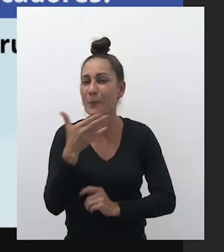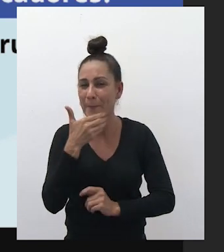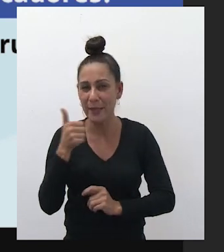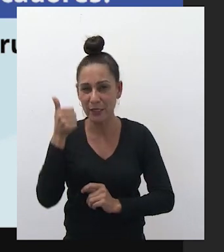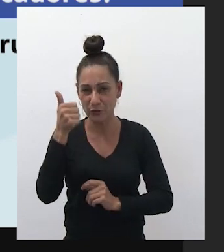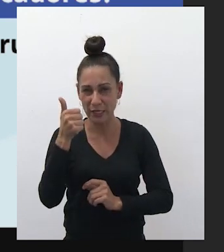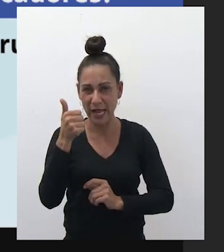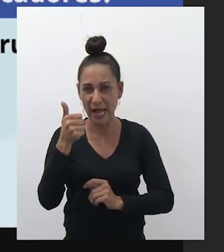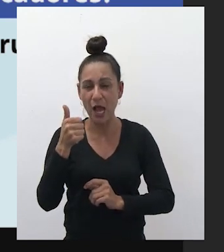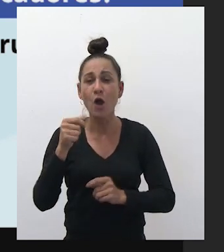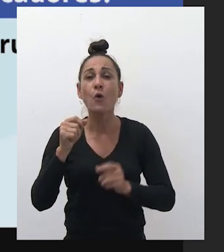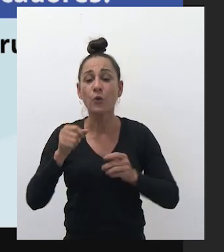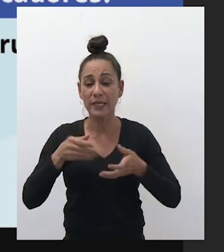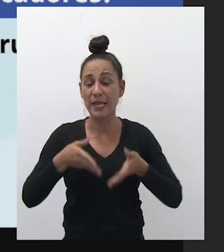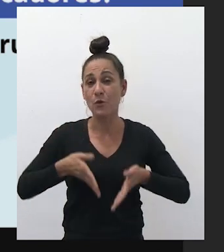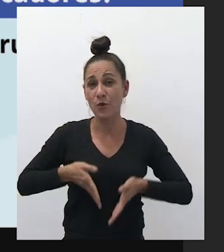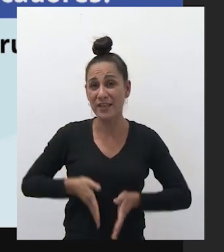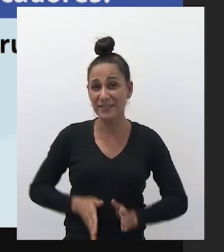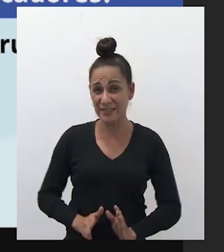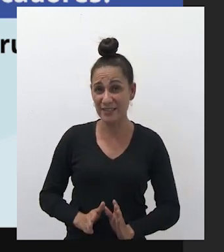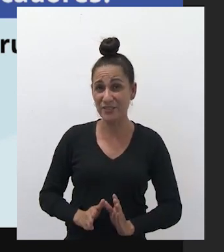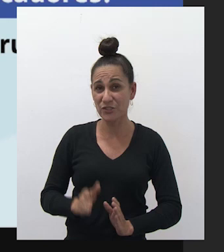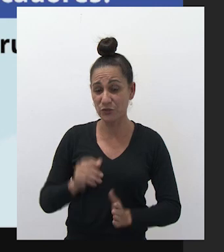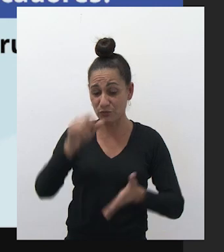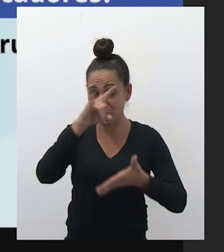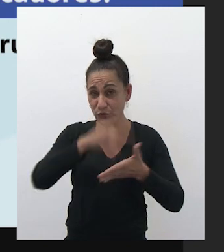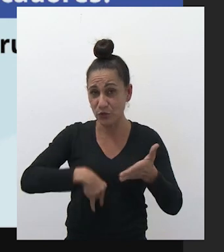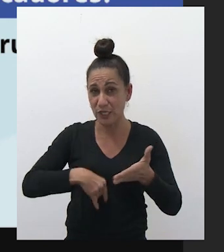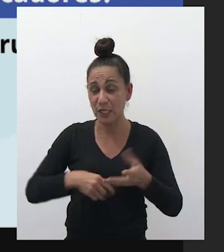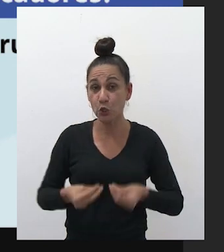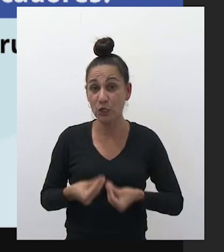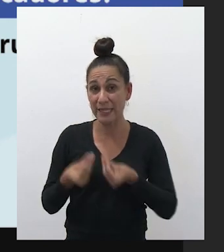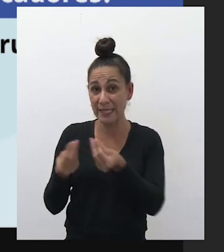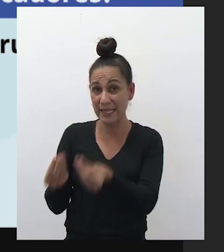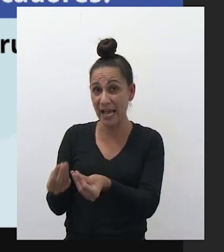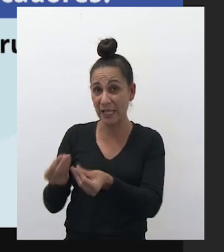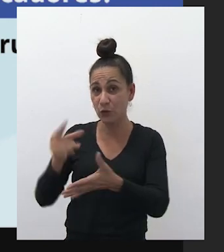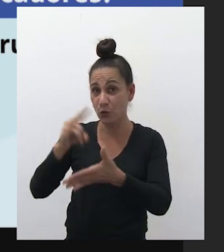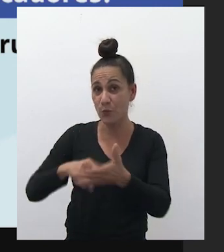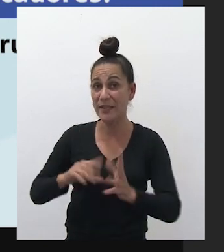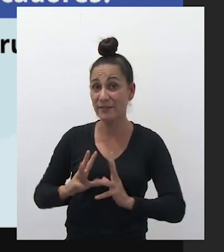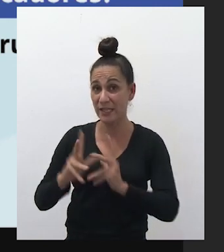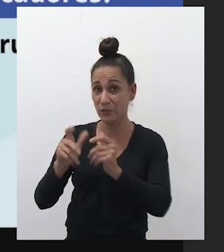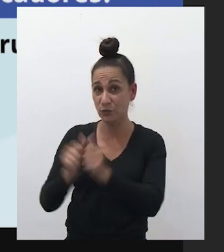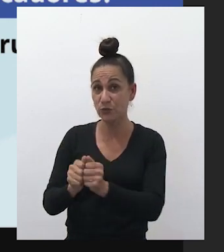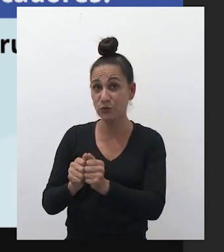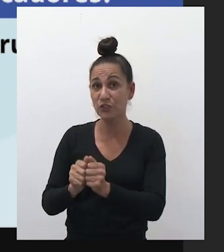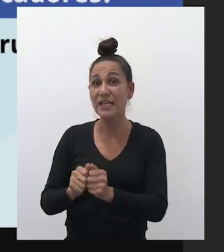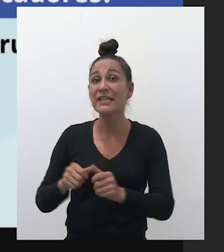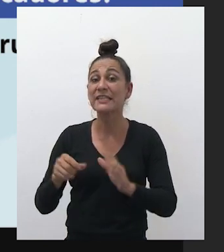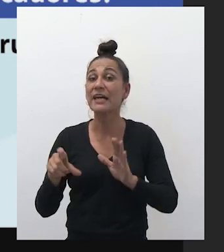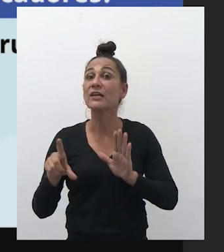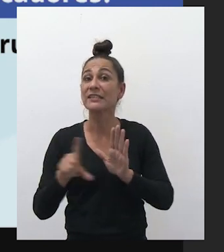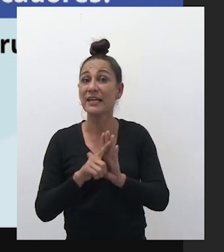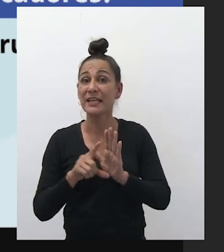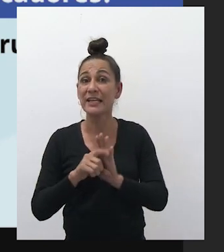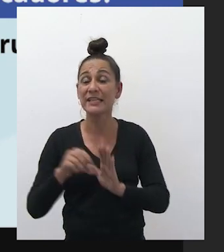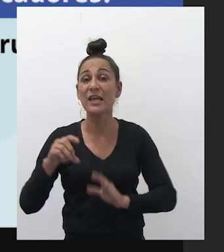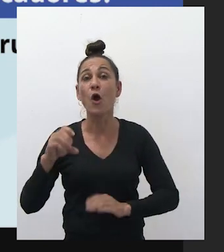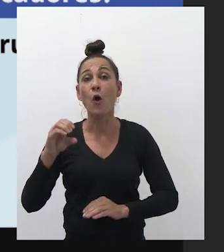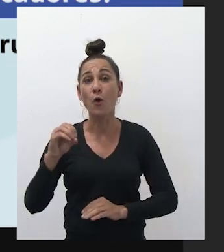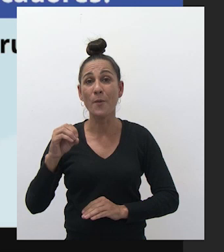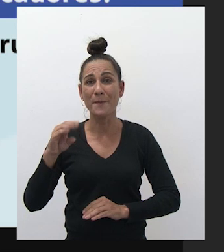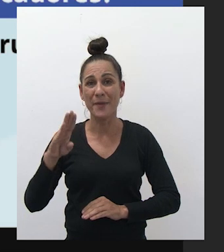o subregistro de nascimento e dar documentos a todos está contemplada no ODS